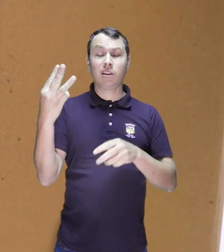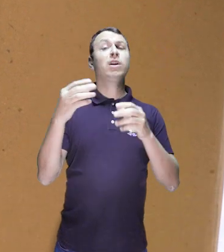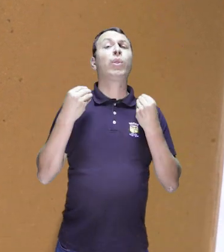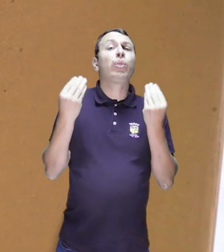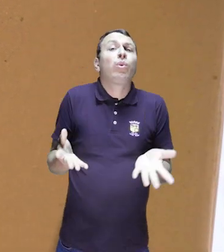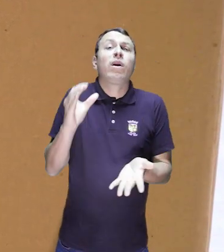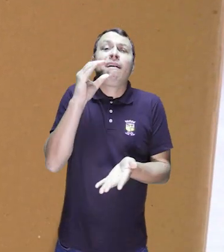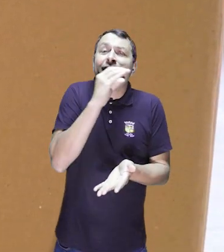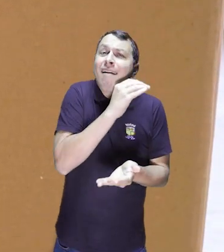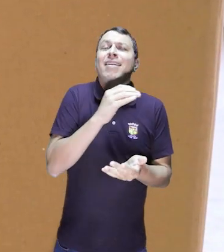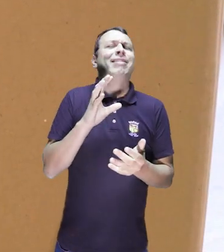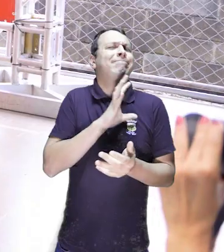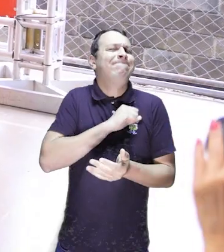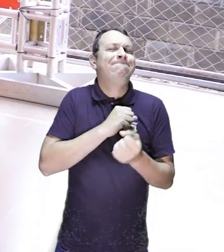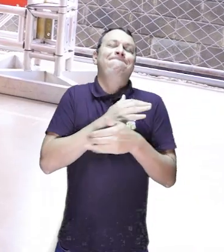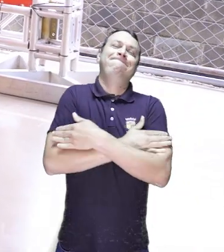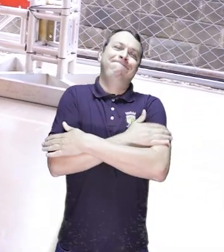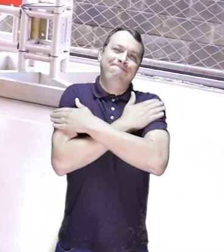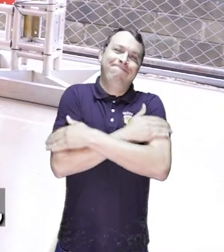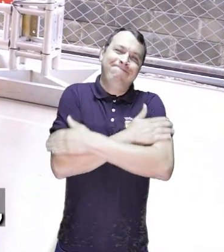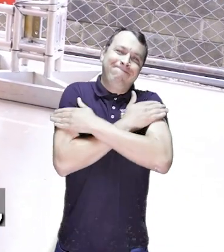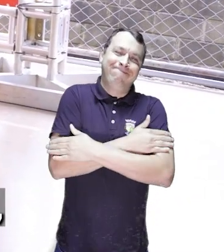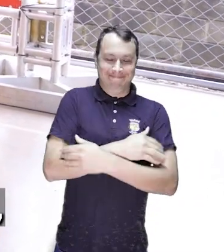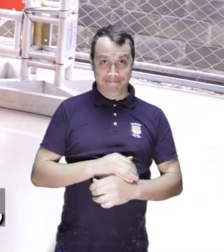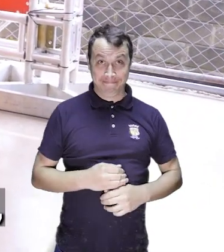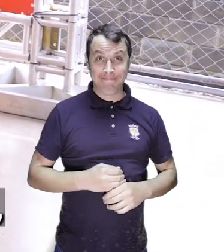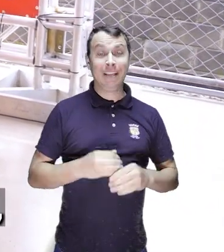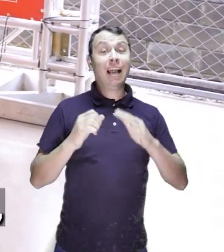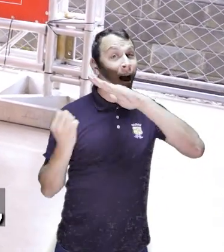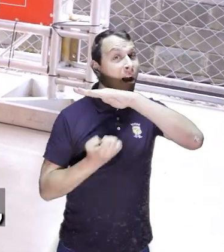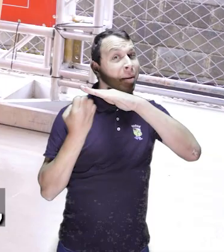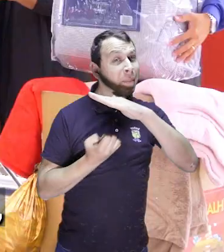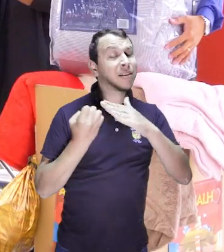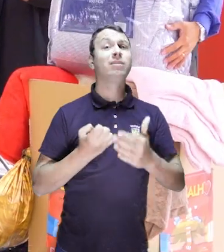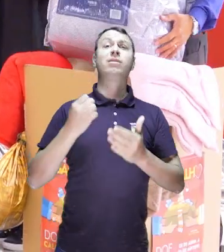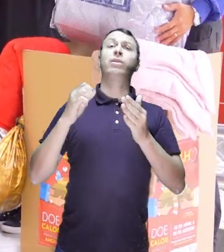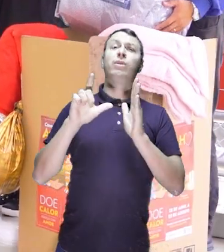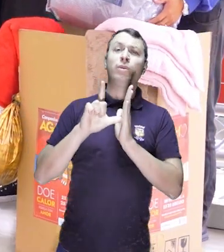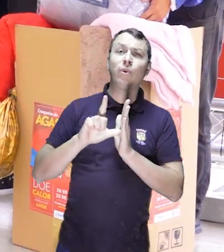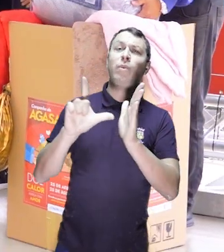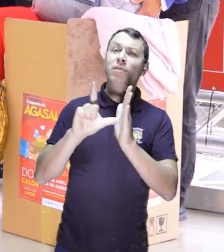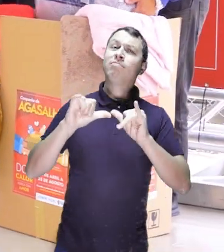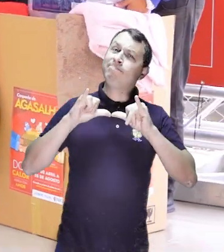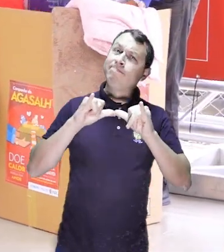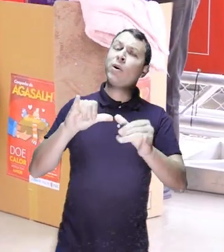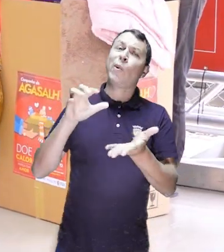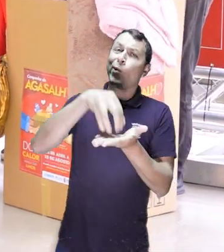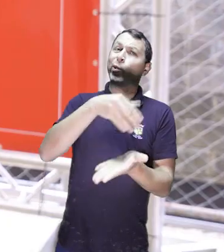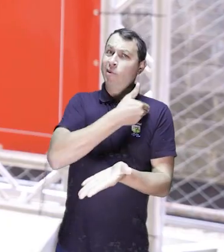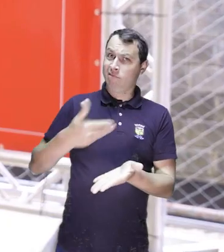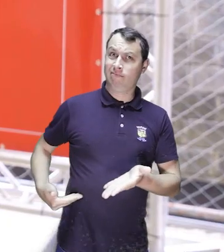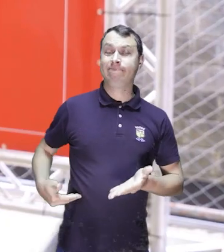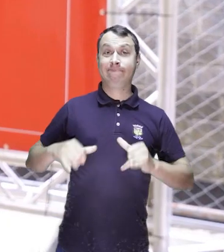2023 é Doe Calor, Aqueça com Amor e mais uma vez conta com apoio de empresas, comércios, indústrias e órgãos